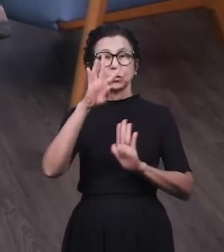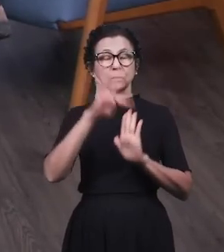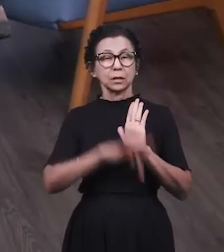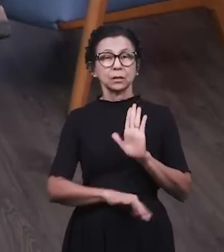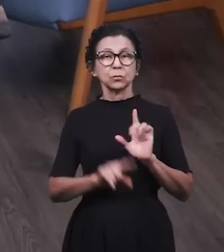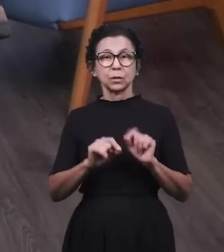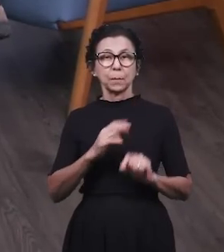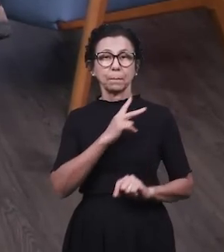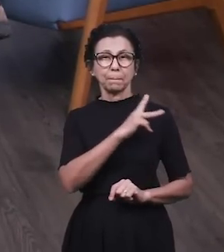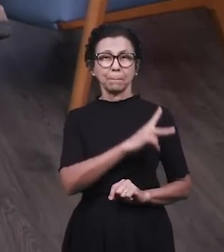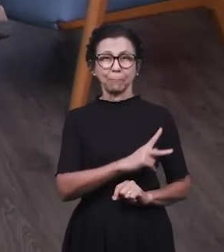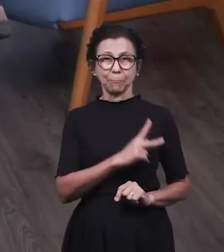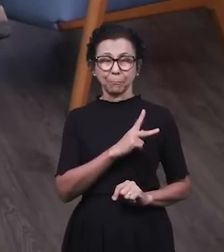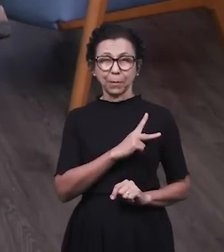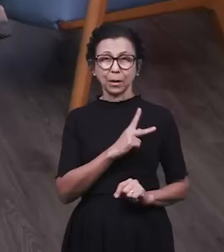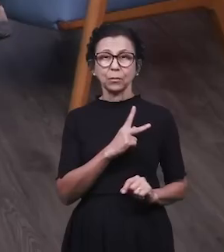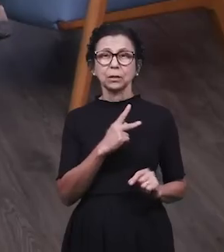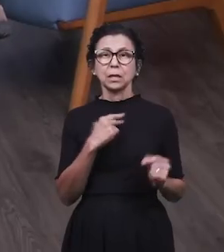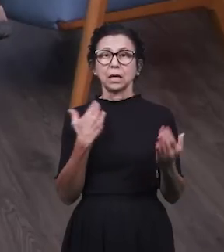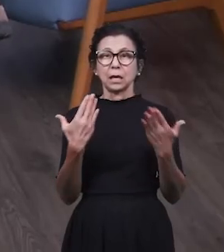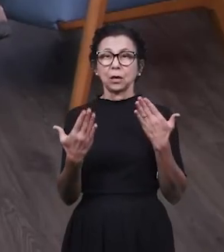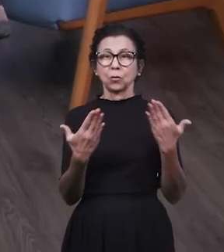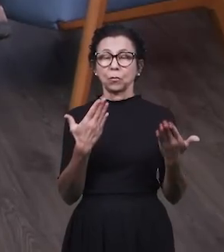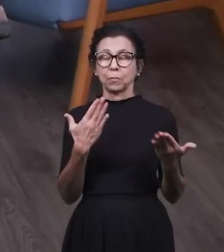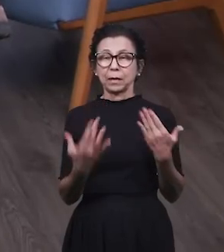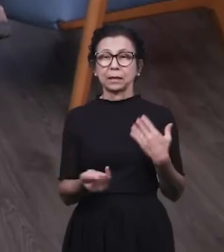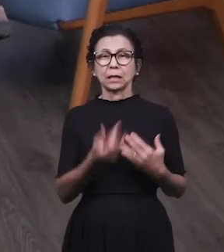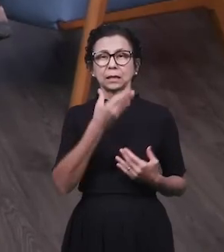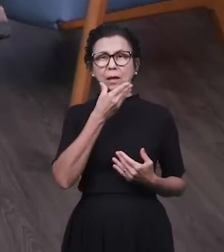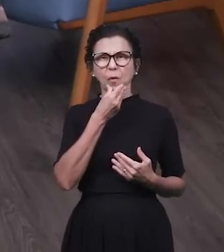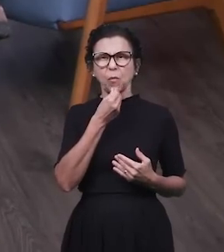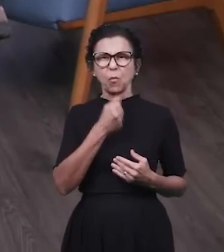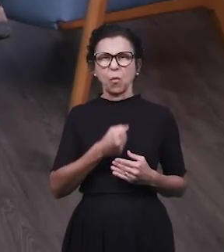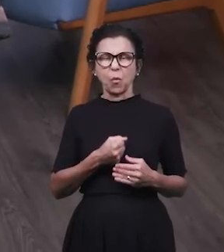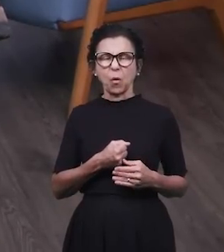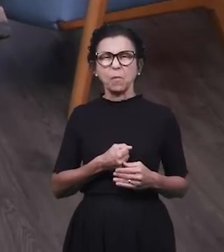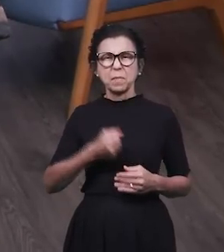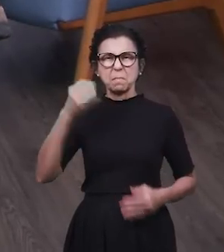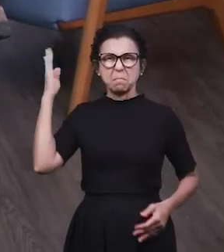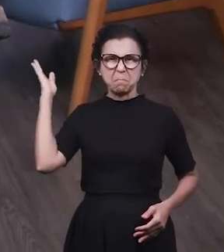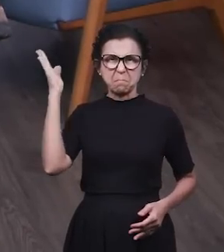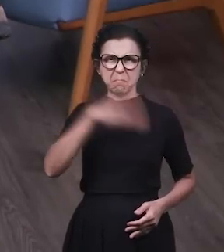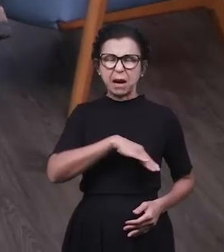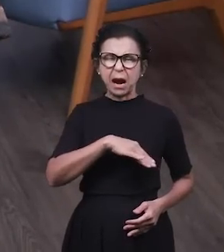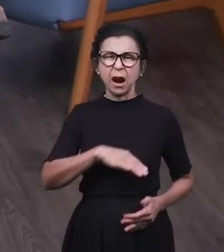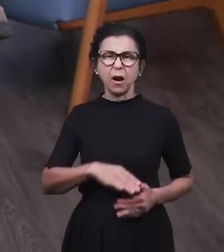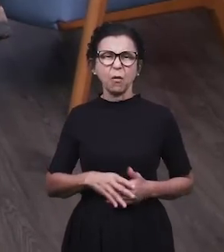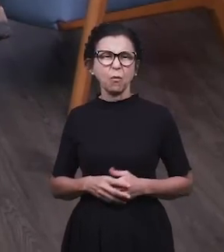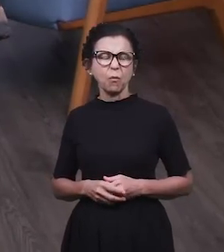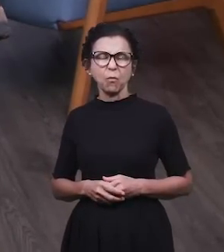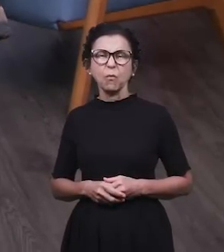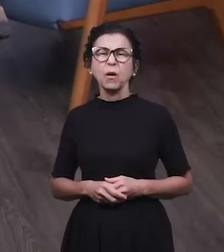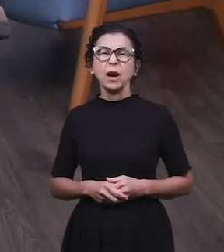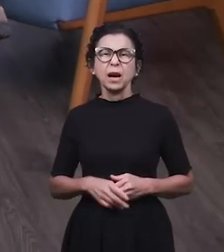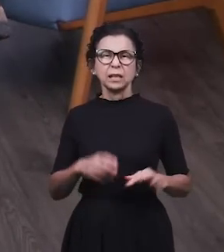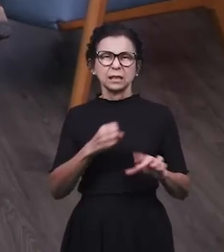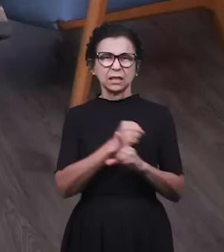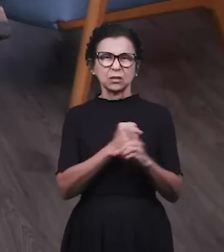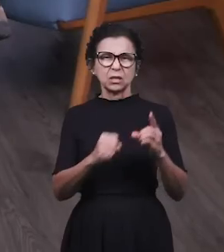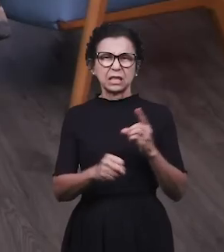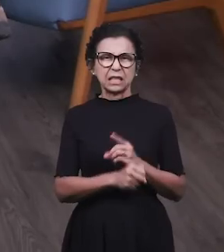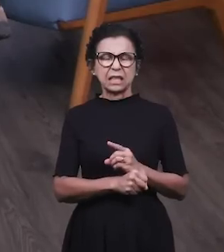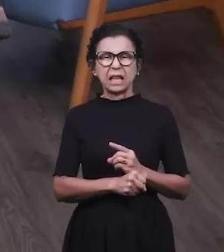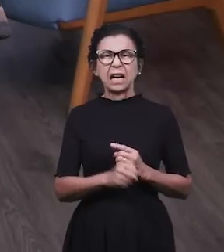um malfeitor. Como se o malfeitor eu fosse, né? Exatamente, como se estivesse fazendo mal às pessoas, estivesse fazendo mal